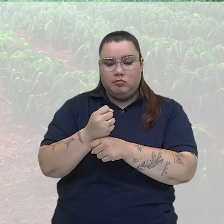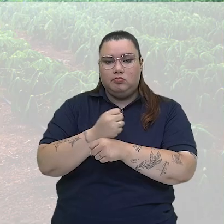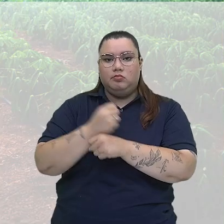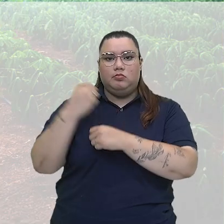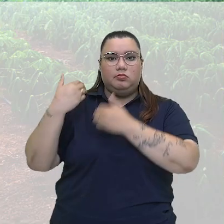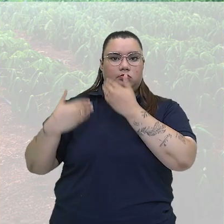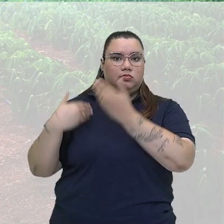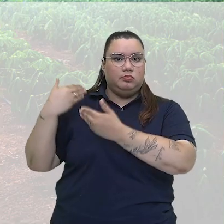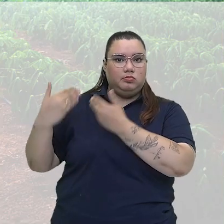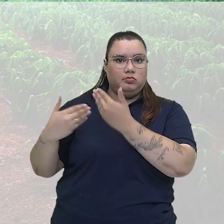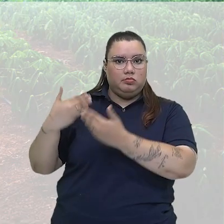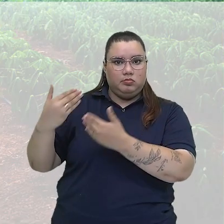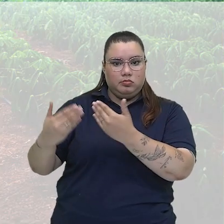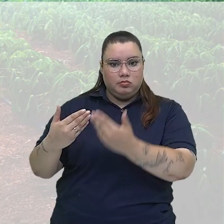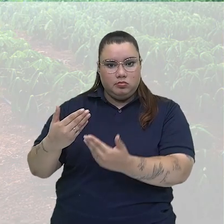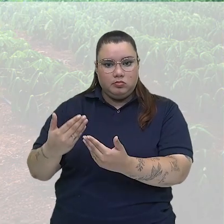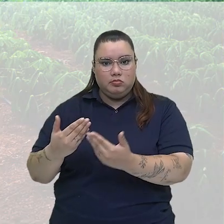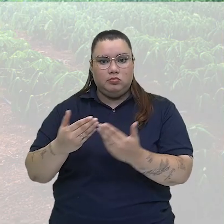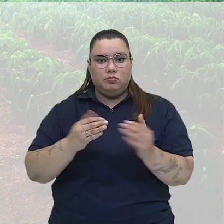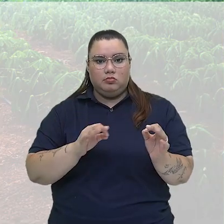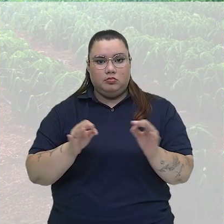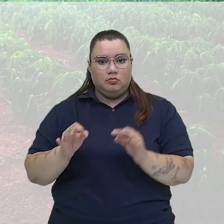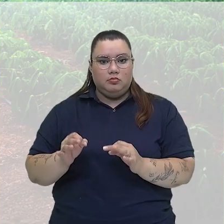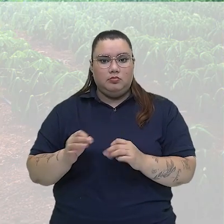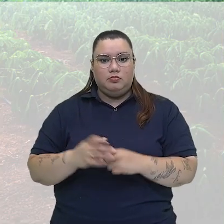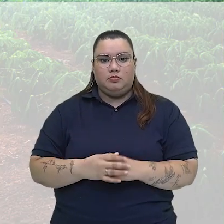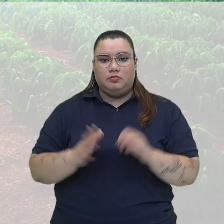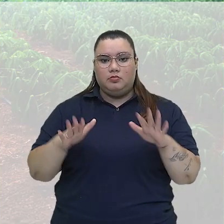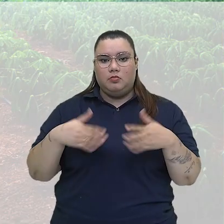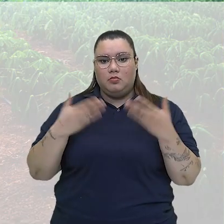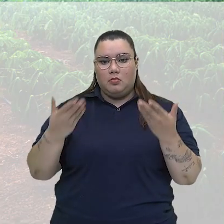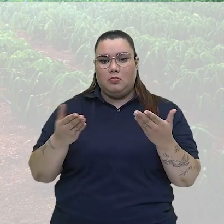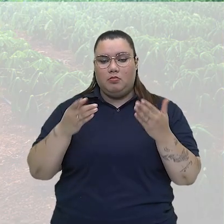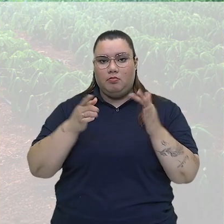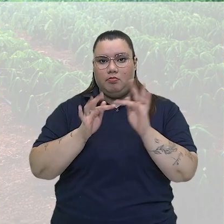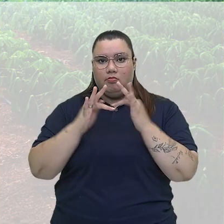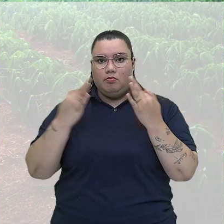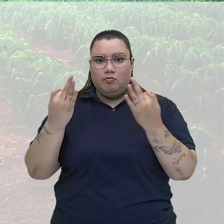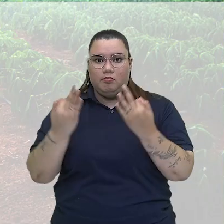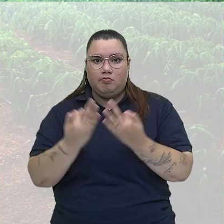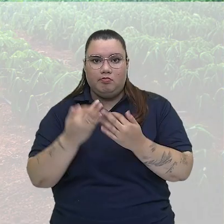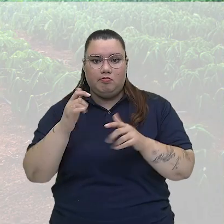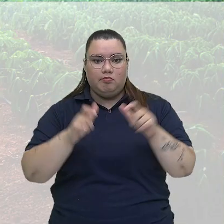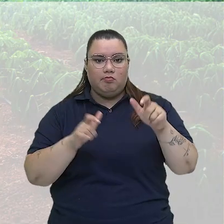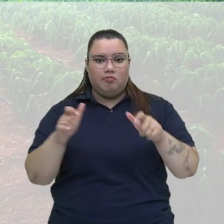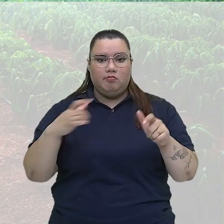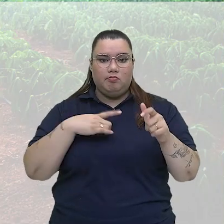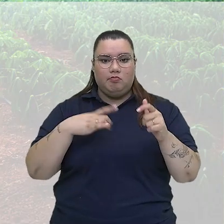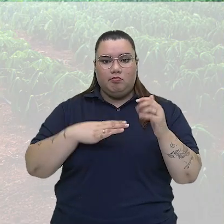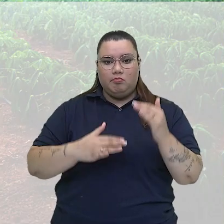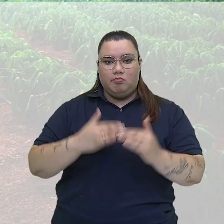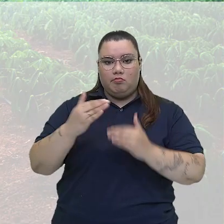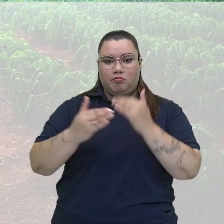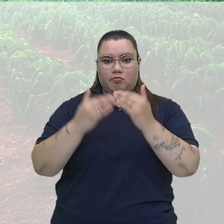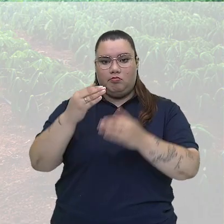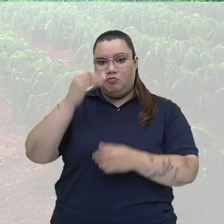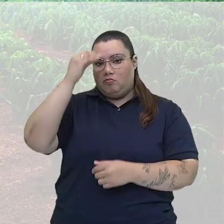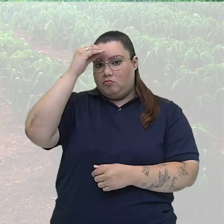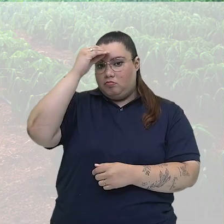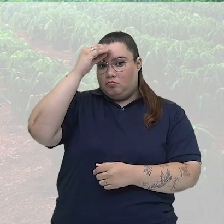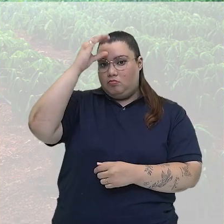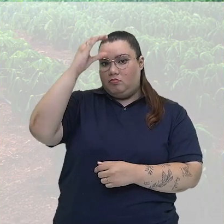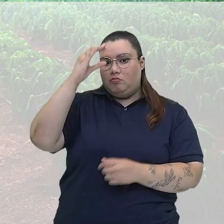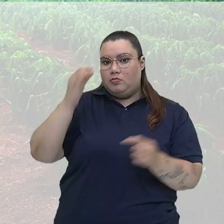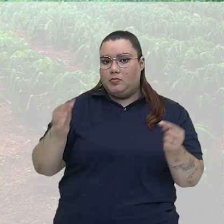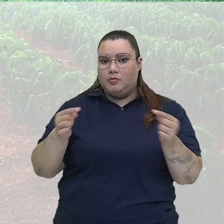passados de geração em geração, né? Então, essas famílias elas vão ali desenvolvendo esses